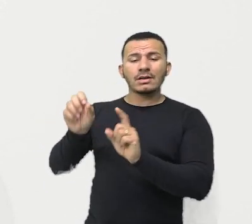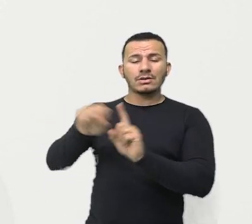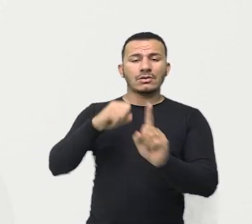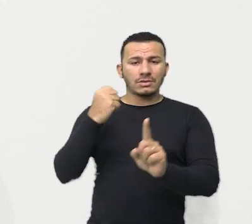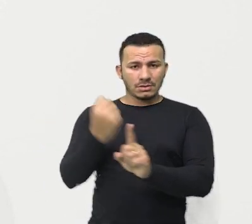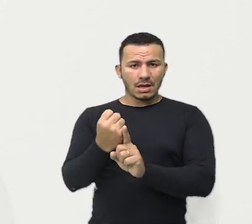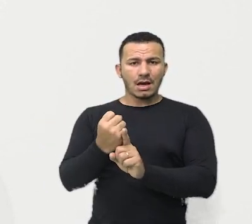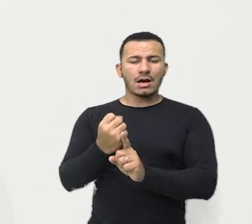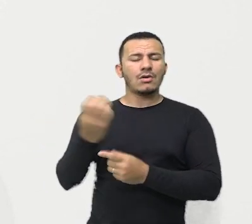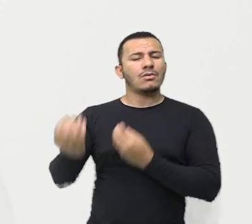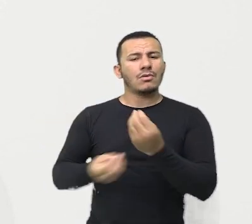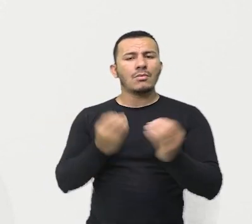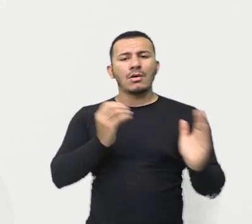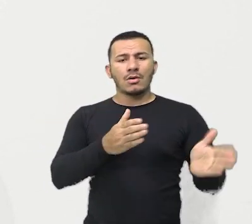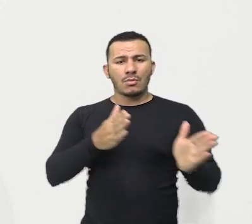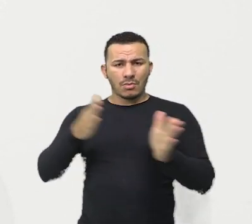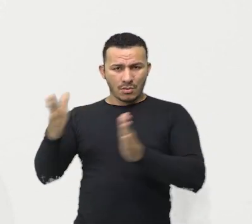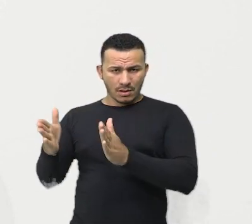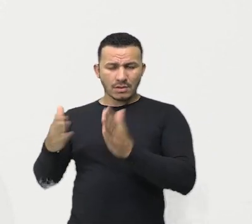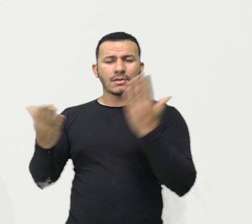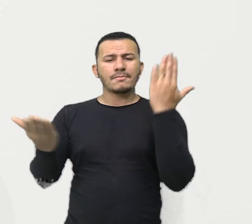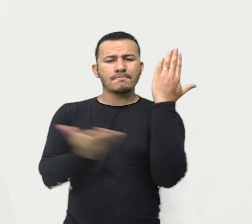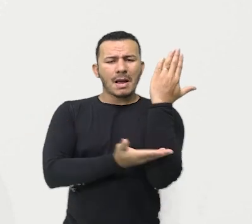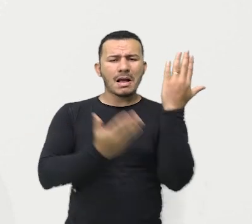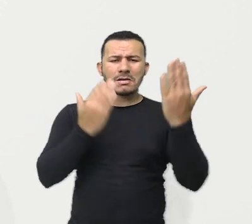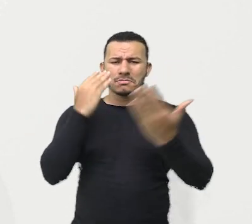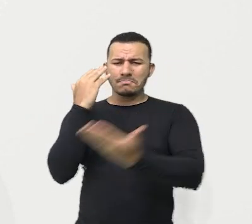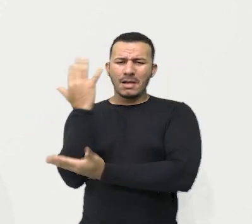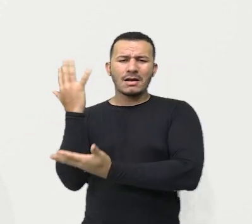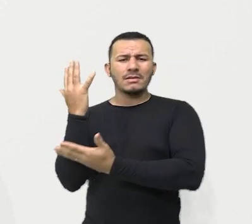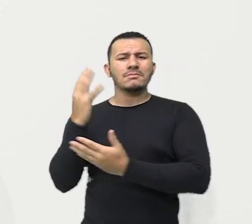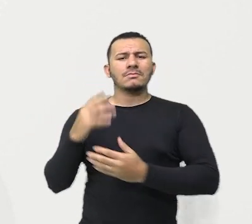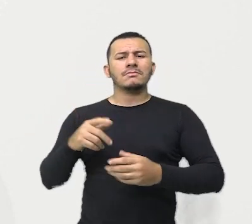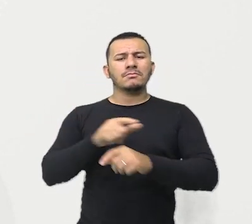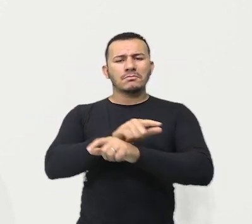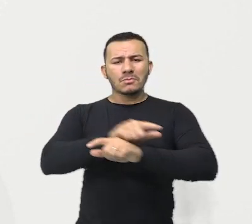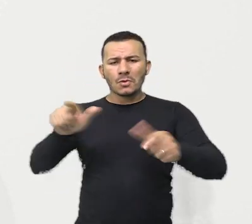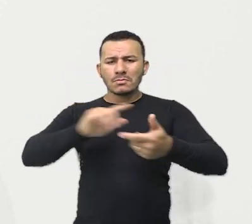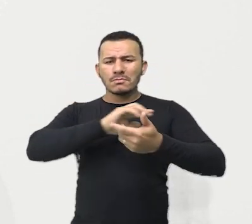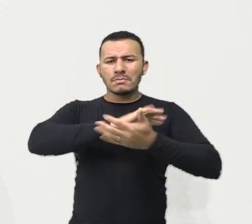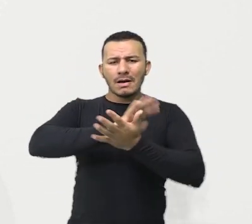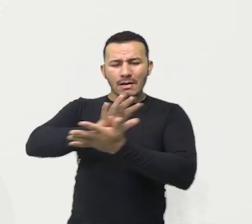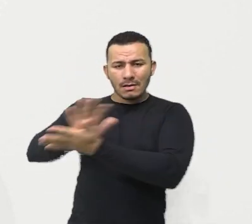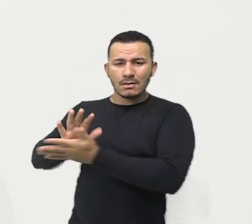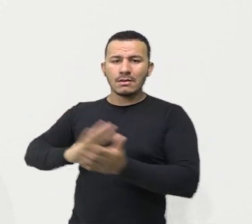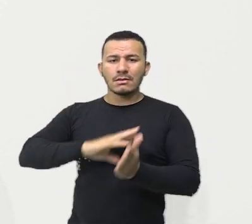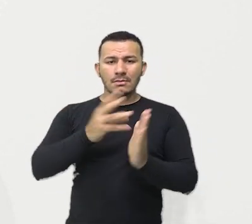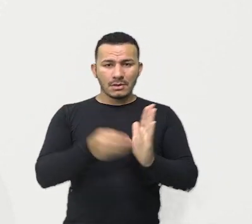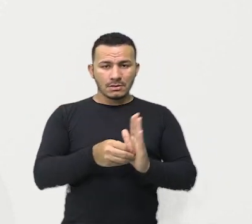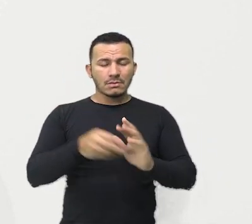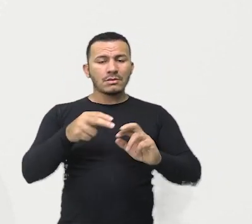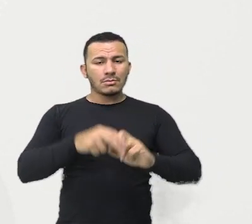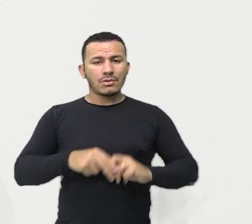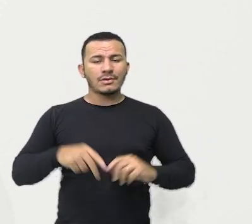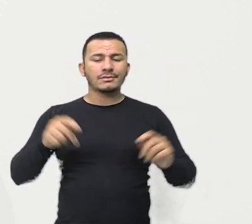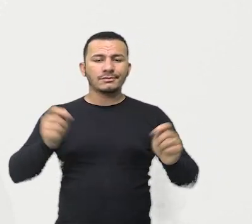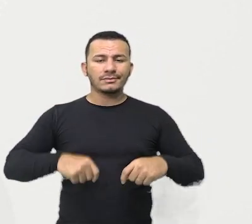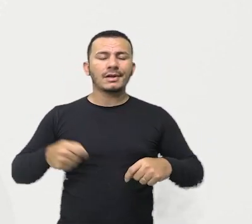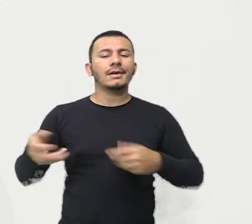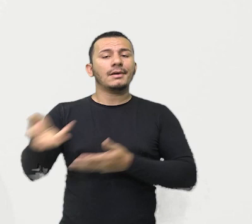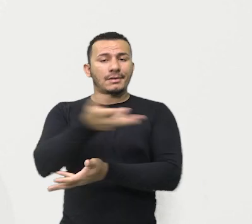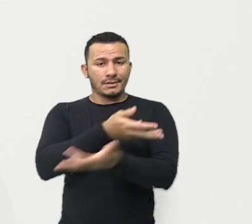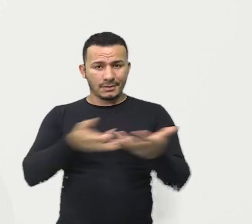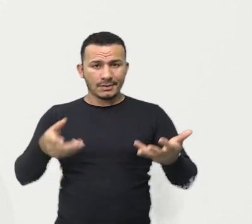social aos processos de desmatamento da Amazônia, numa dinâmica social que coloca em